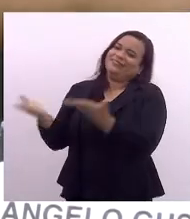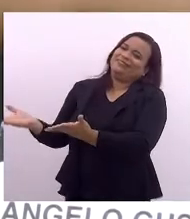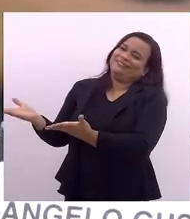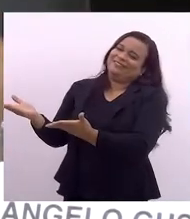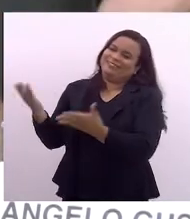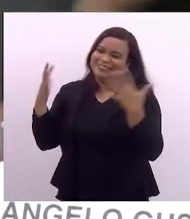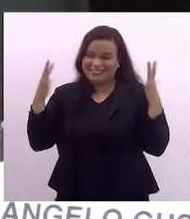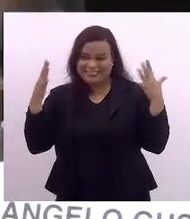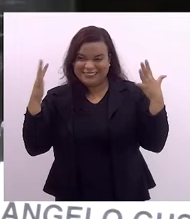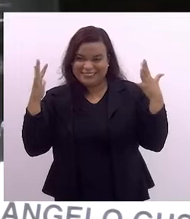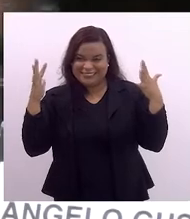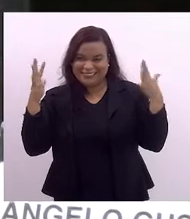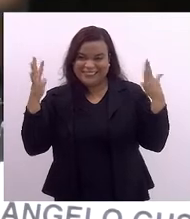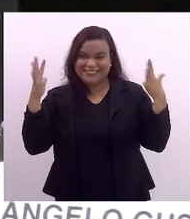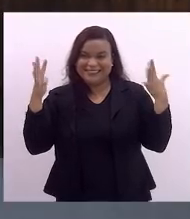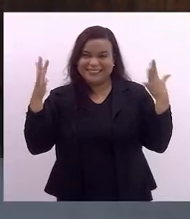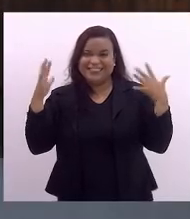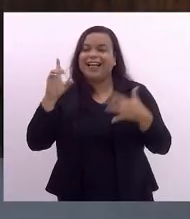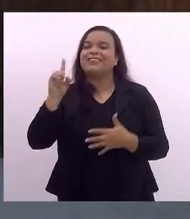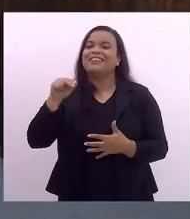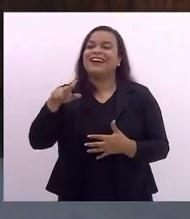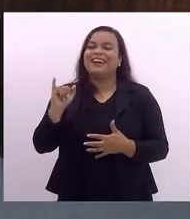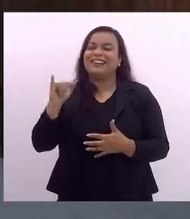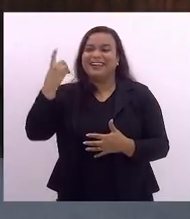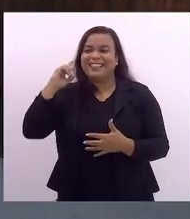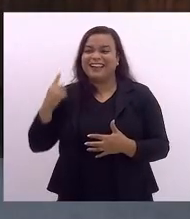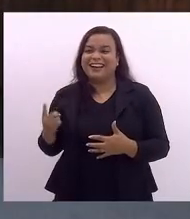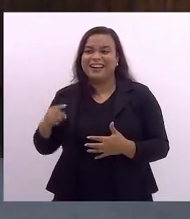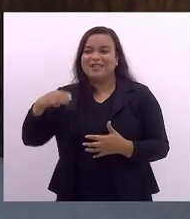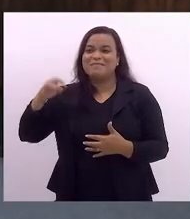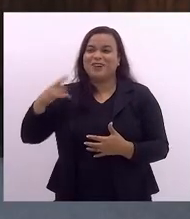palmas. Dani Monteiro!